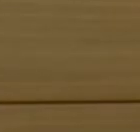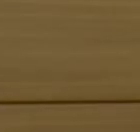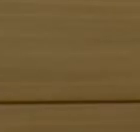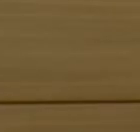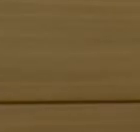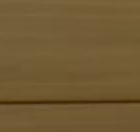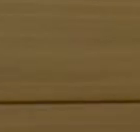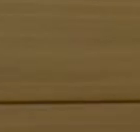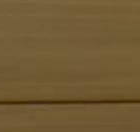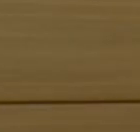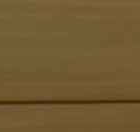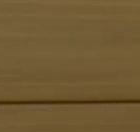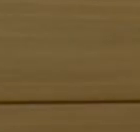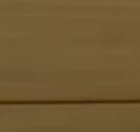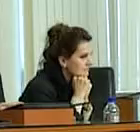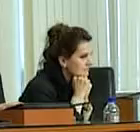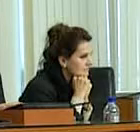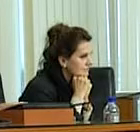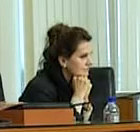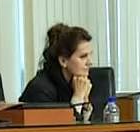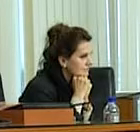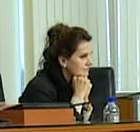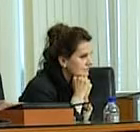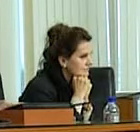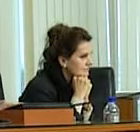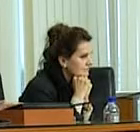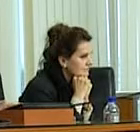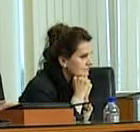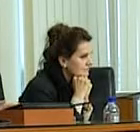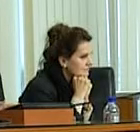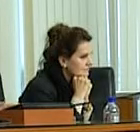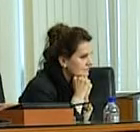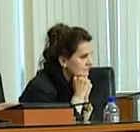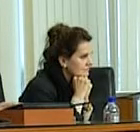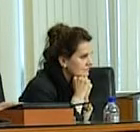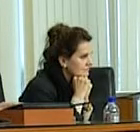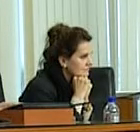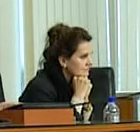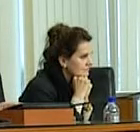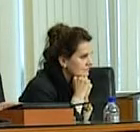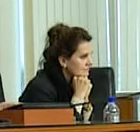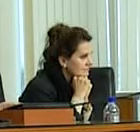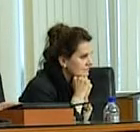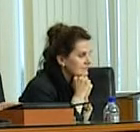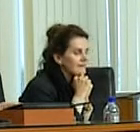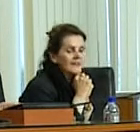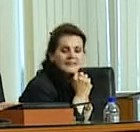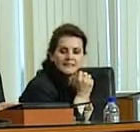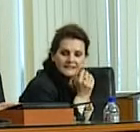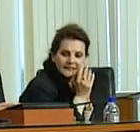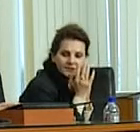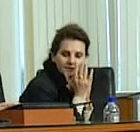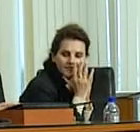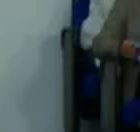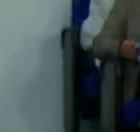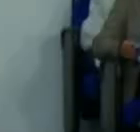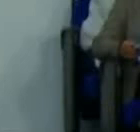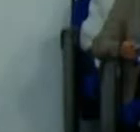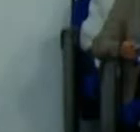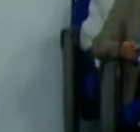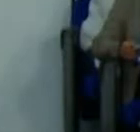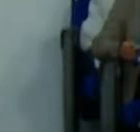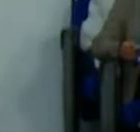depois ao vereador Renan. Senhor presidente, mais uma vez quero cumprimentar sobre o projeto. É verdade, presidente, o